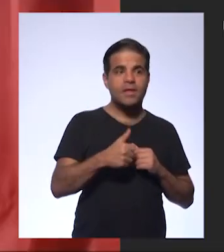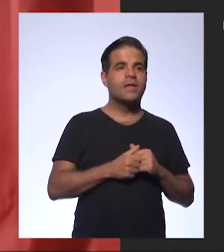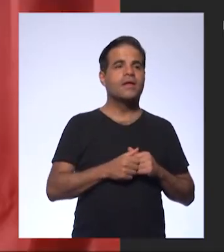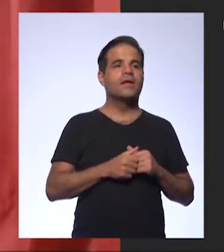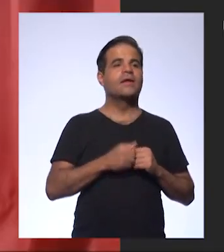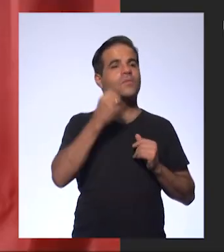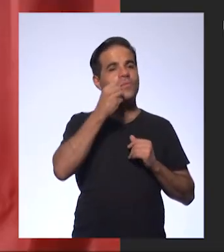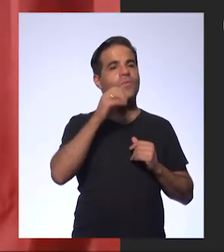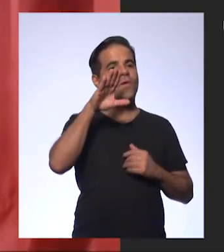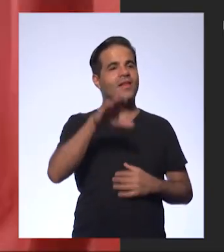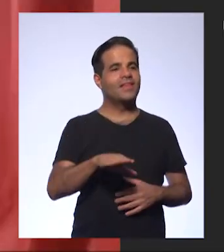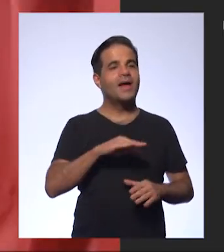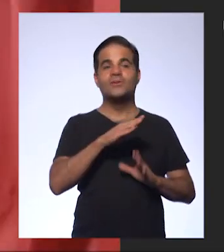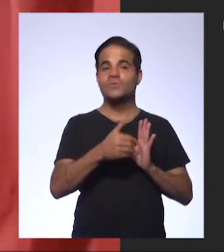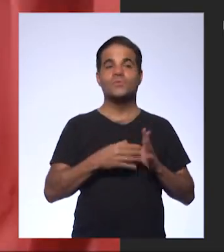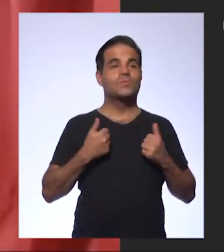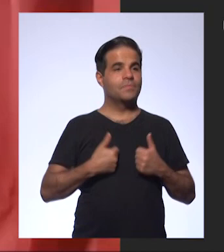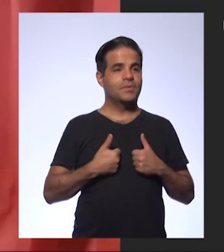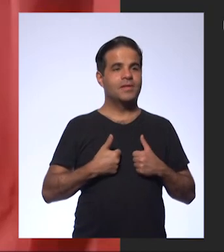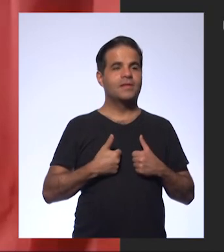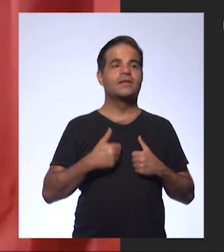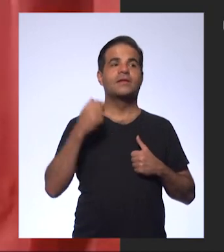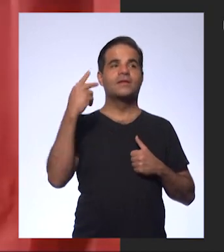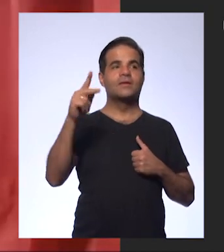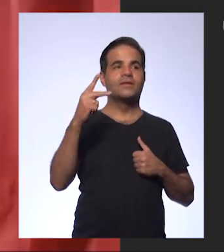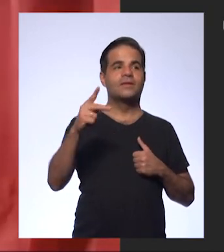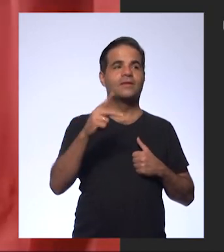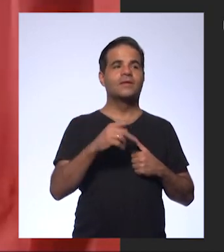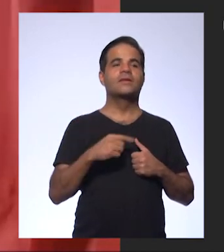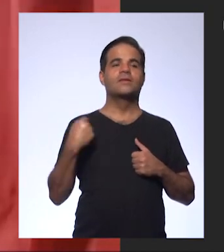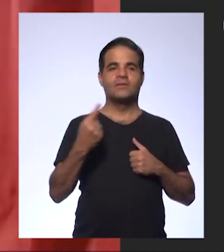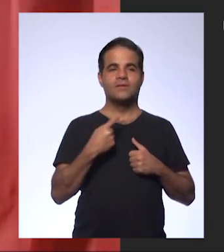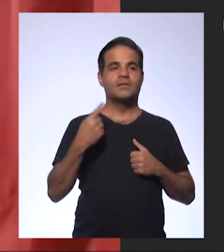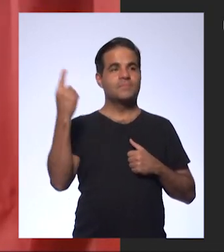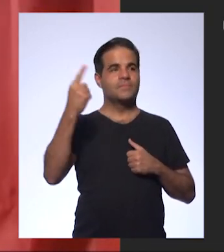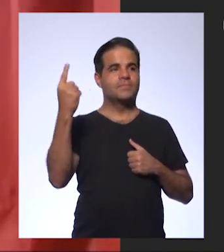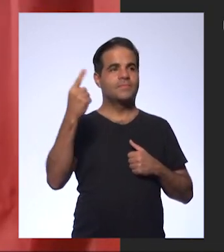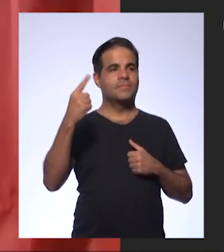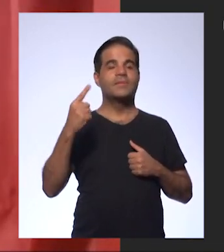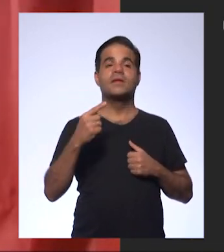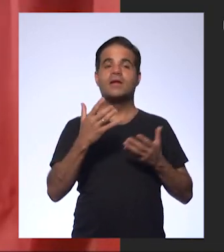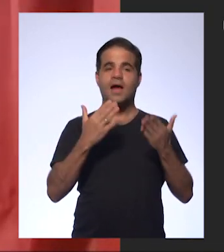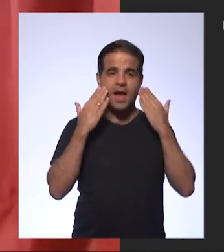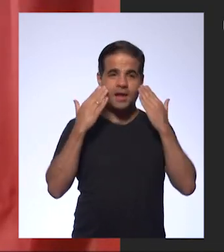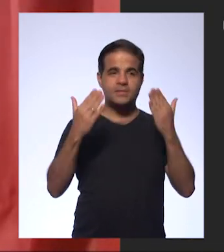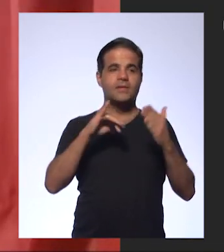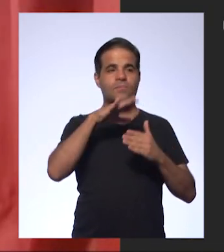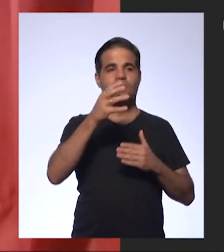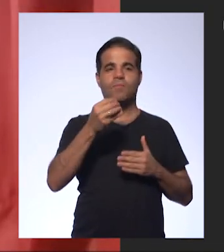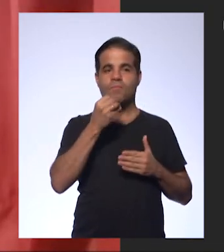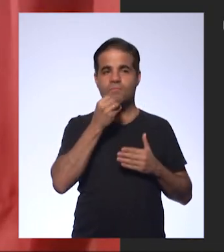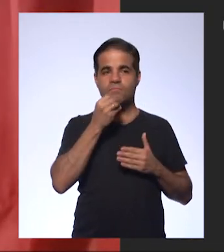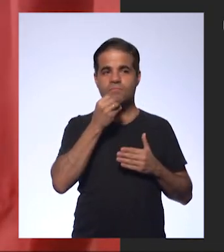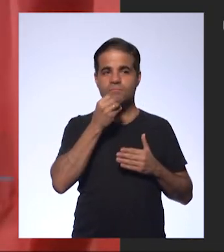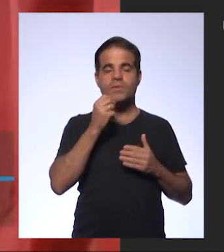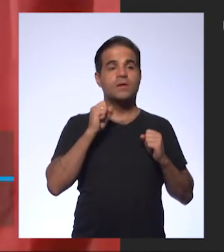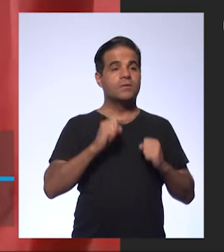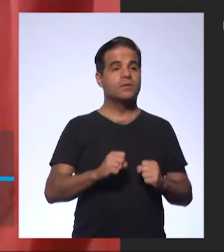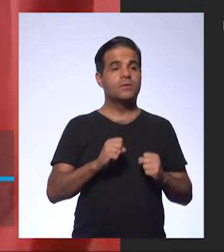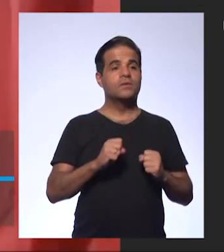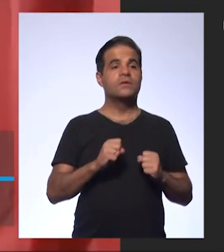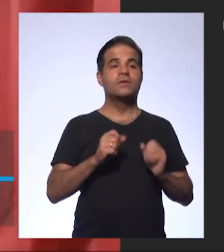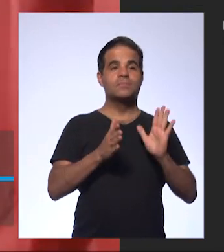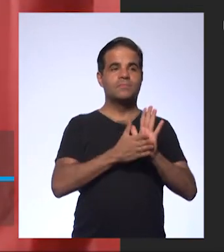Boa tarde, tudo bem com a senhora? Primeiramente, né, eu gostaria de agradecer pela oportunidade, né, proposta